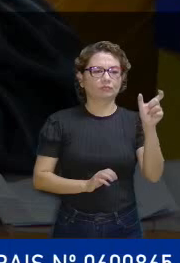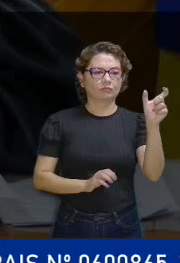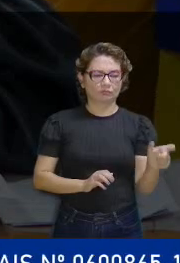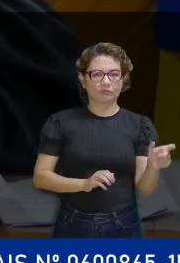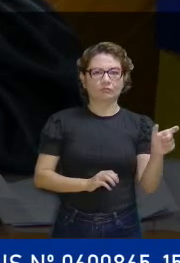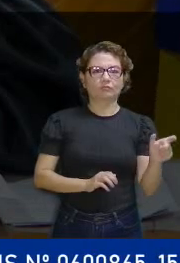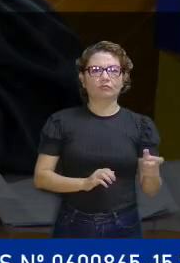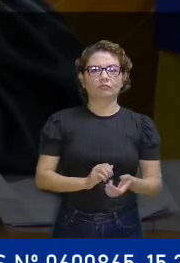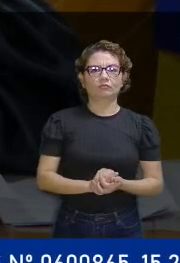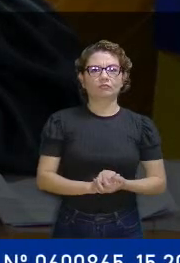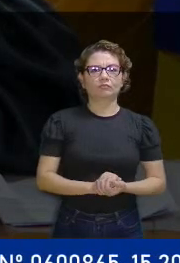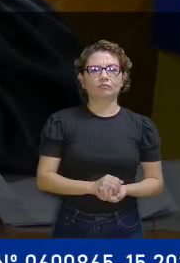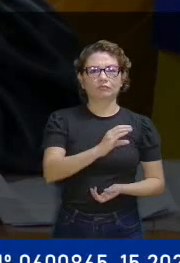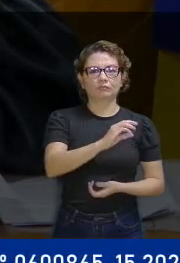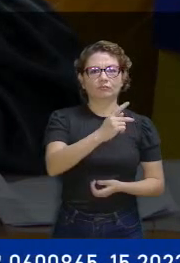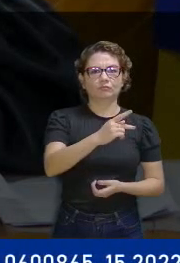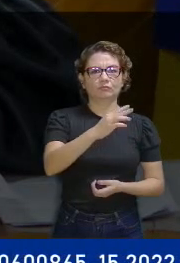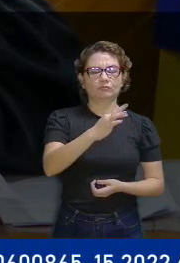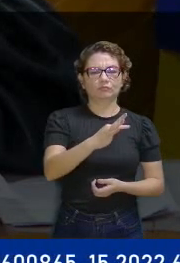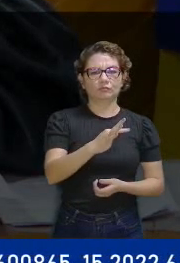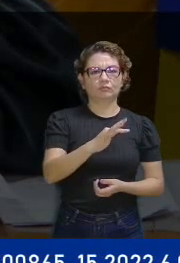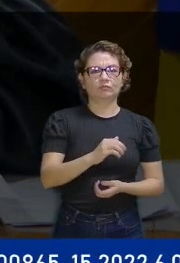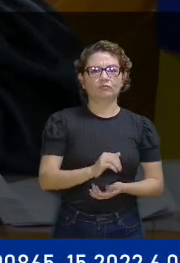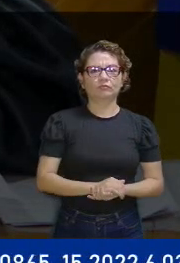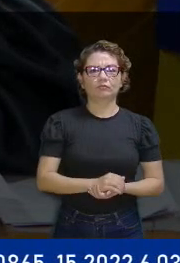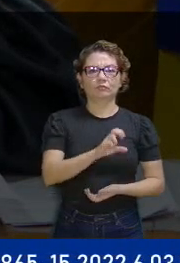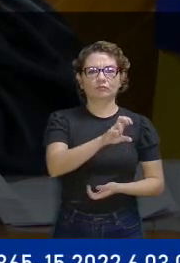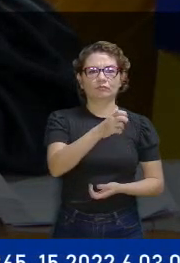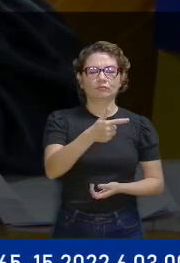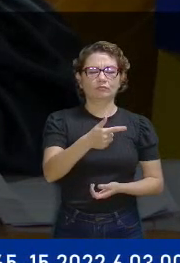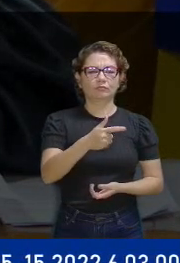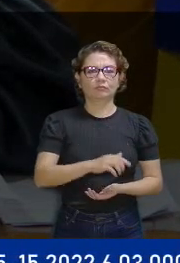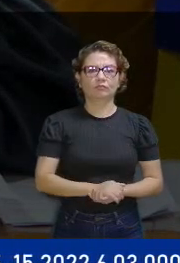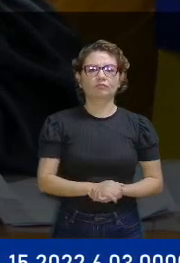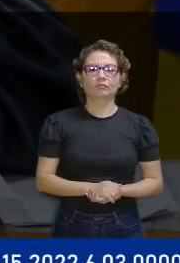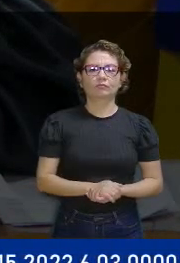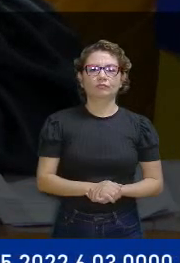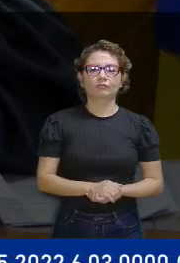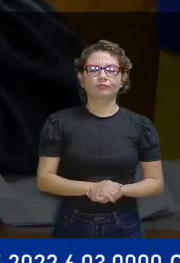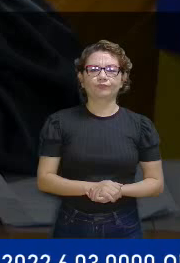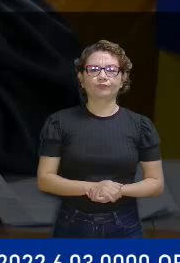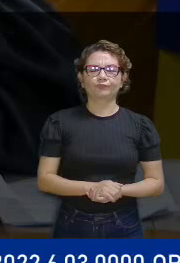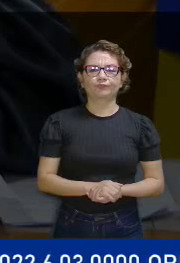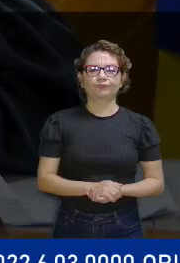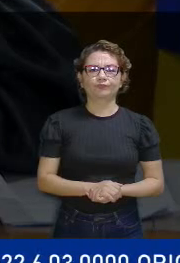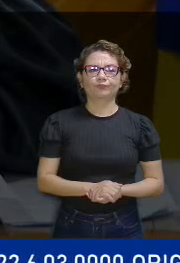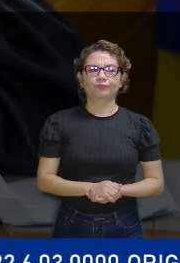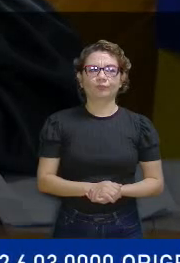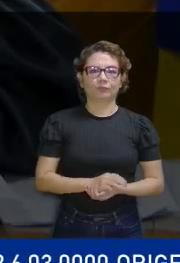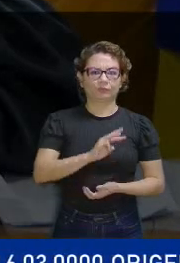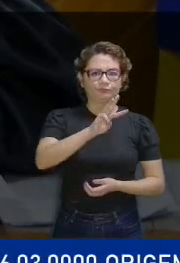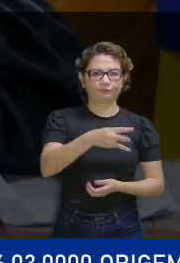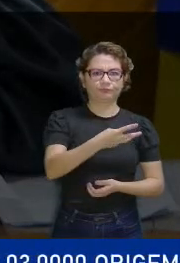Furtado, CPF final 2272, data de 30/8/2022, R$